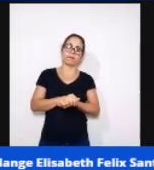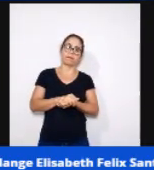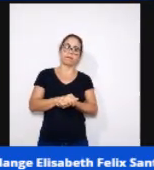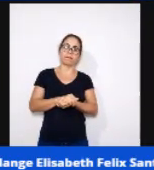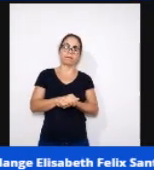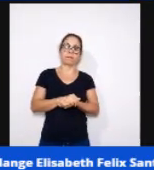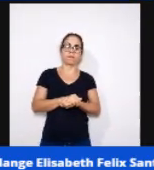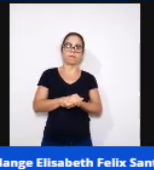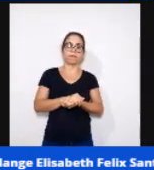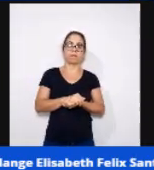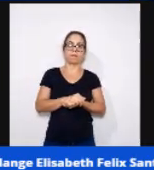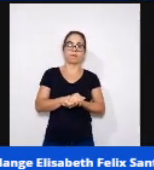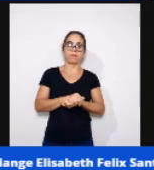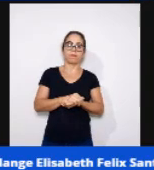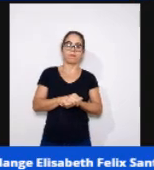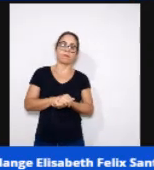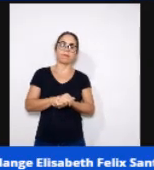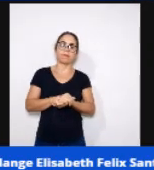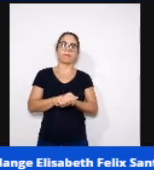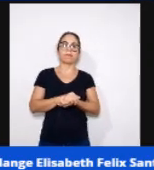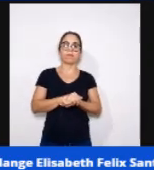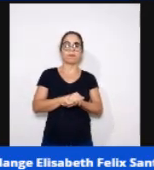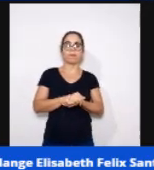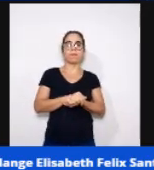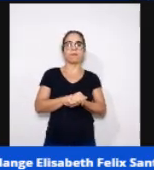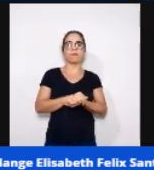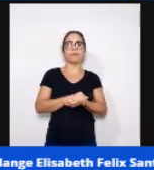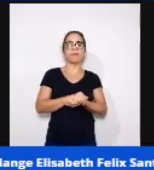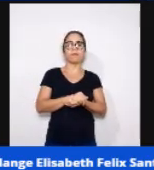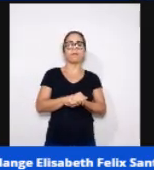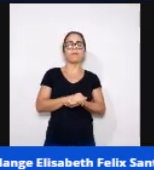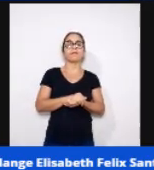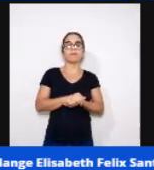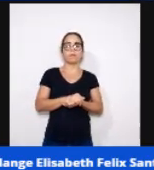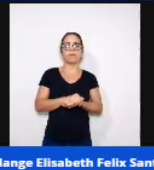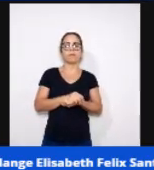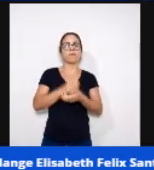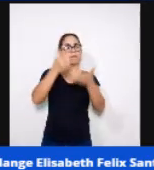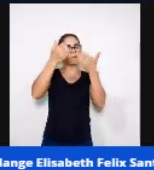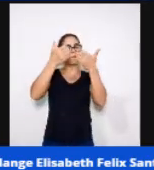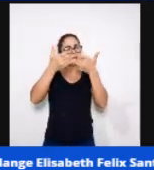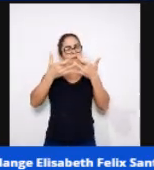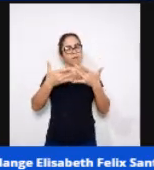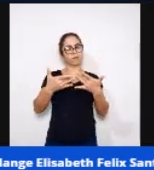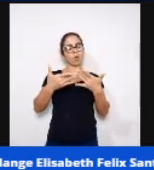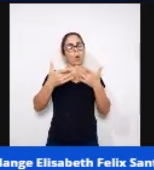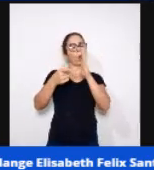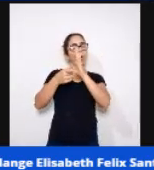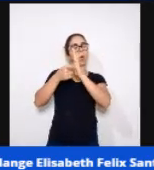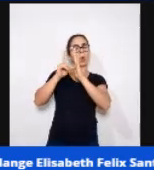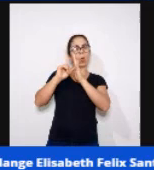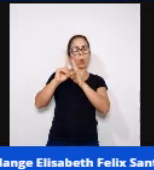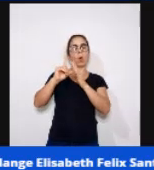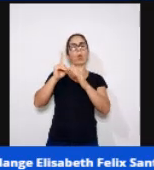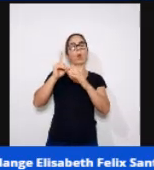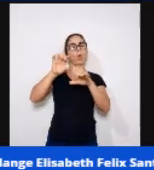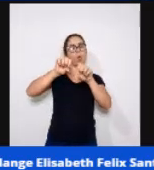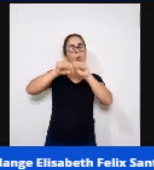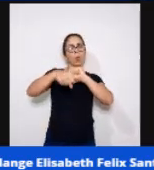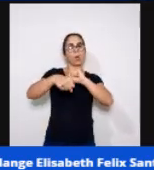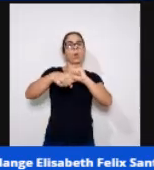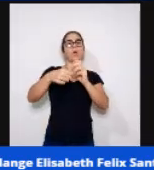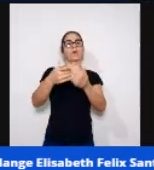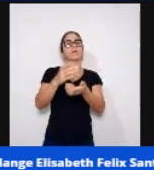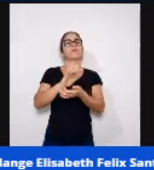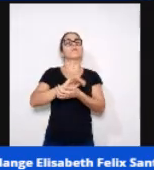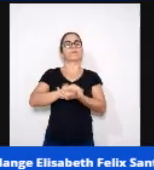Ok. Bem, a falar de avaliação, nós já falamos um pouco aqui na outra formação, então nós vamos tocar em apenas alguns